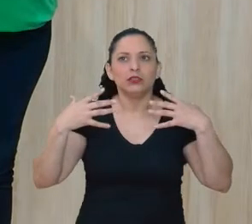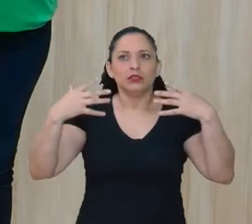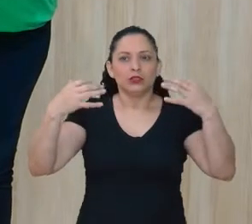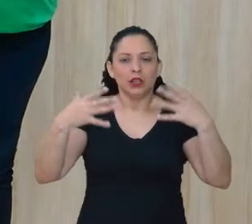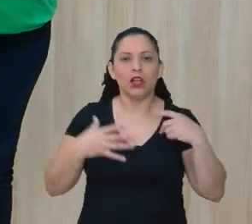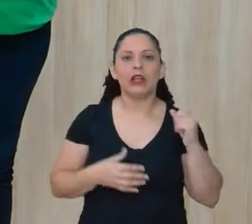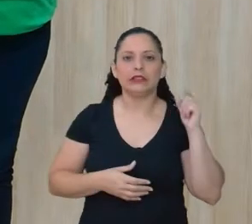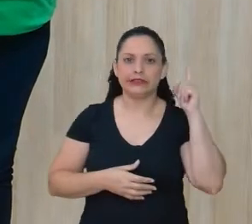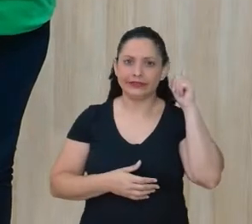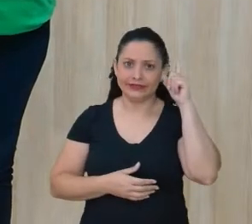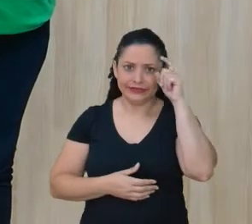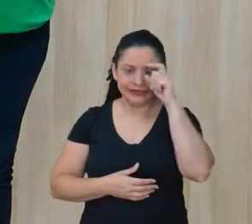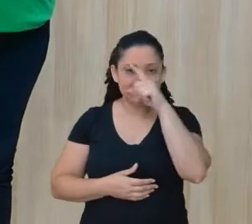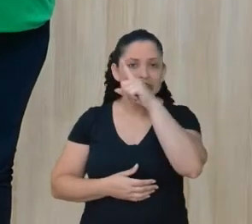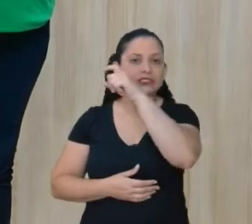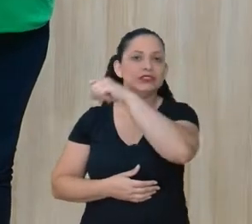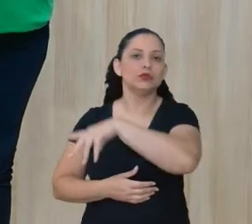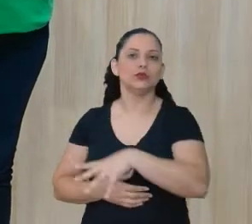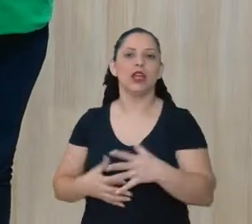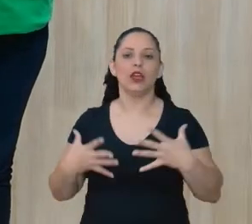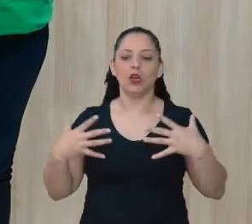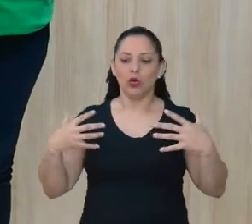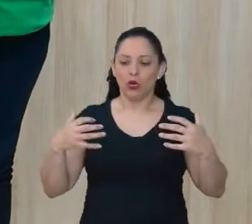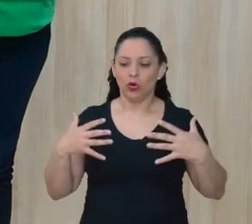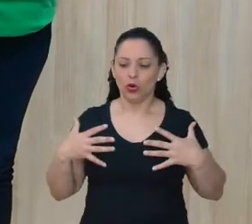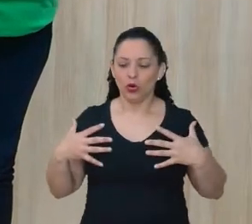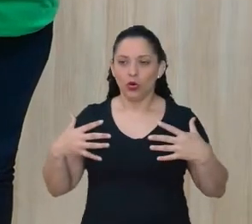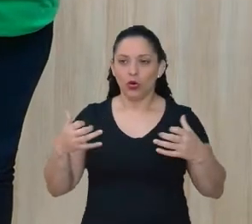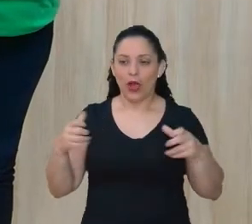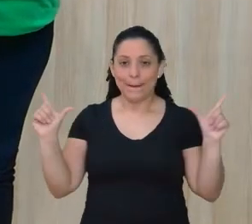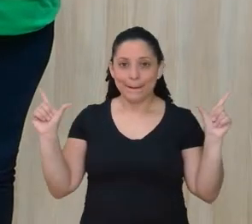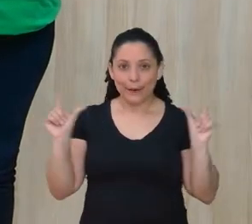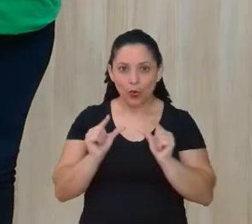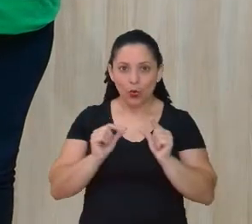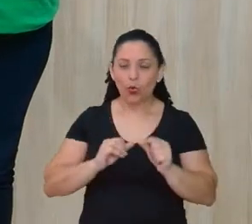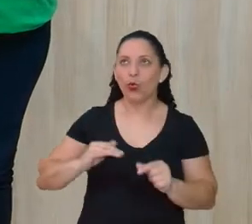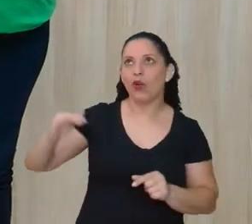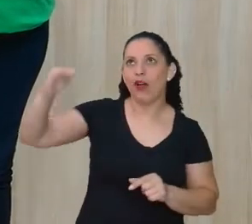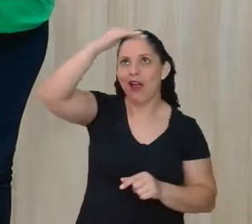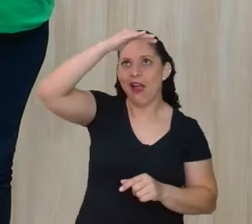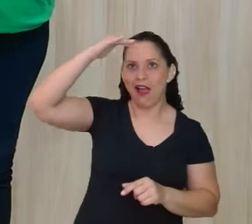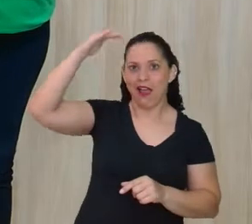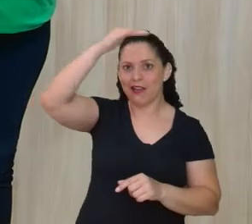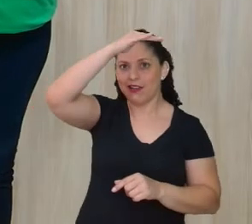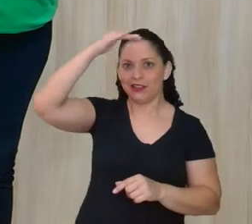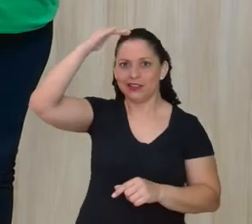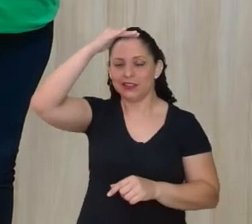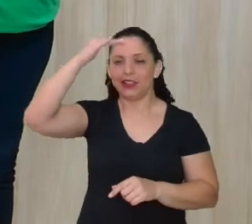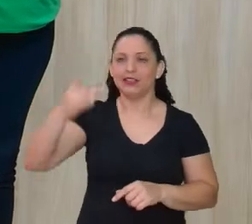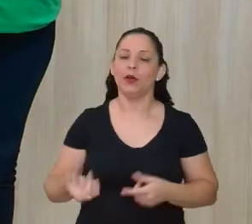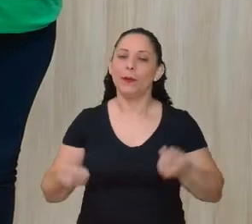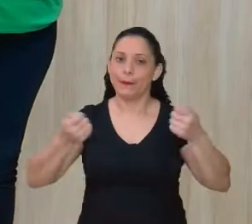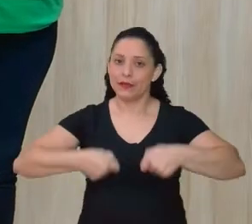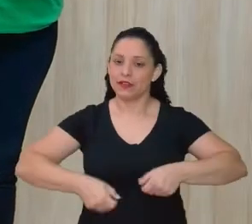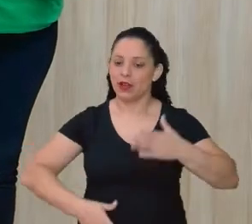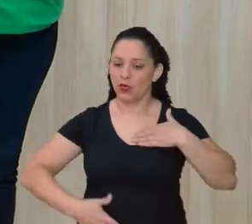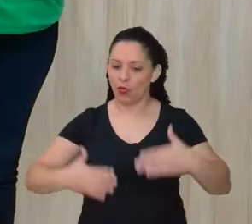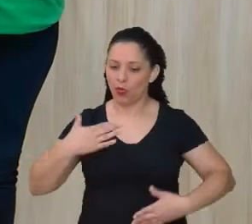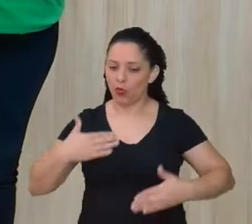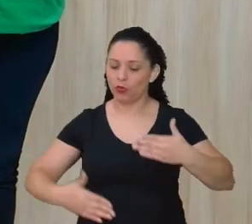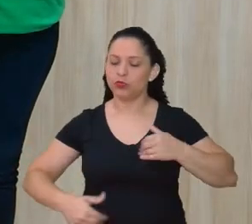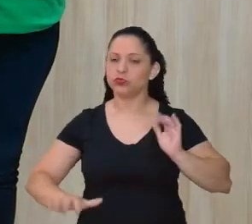do oxigênio está em pouca quantidade lá em cima. Então tem toda uma questão com o nosso corpo, com